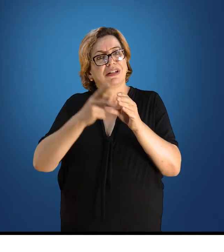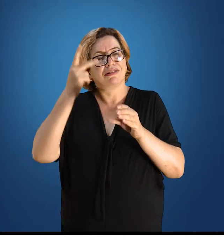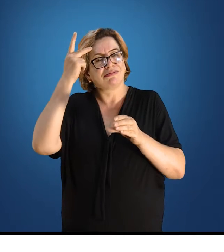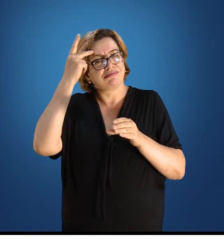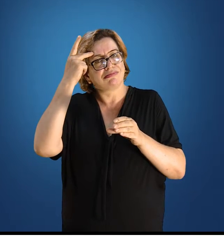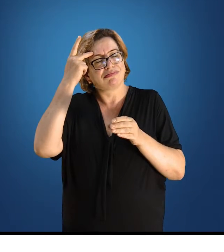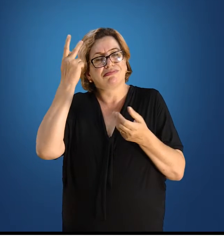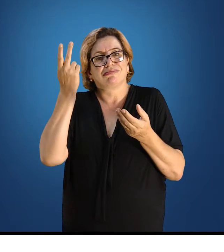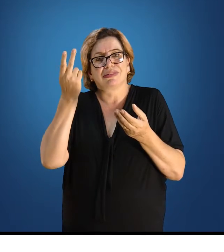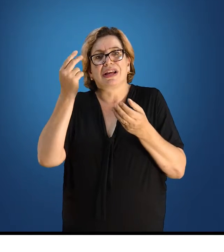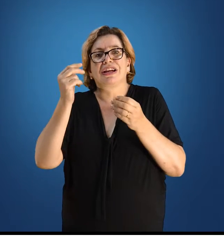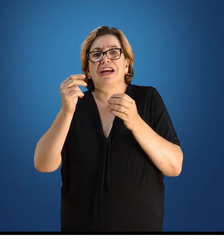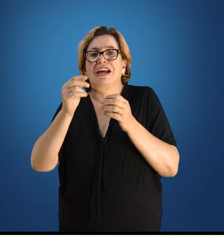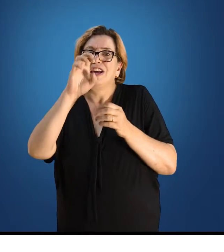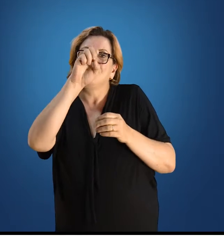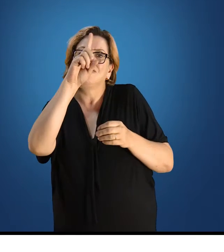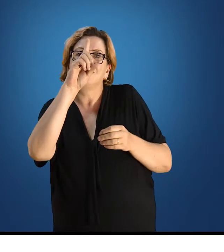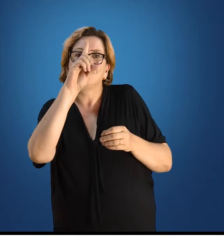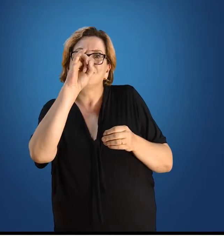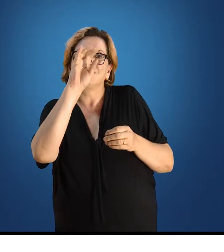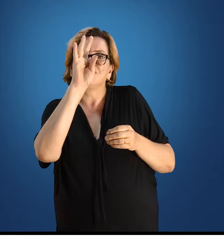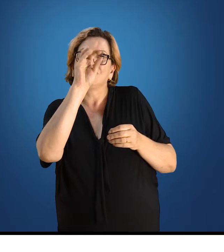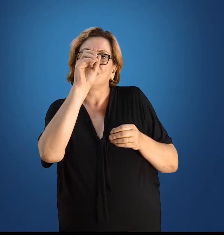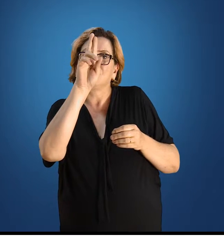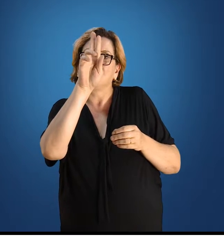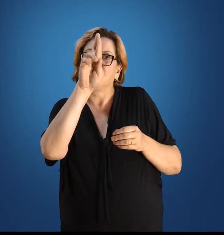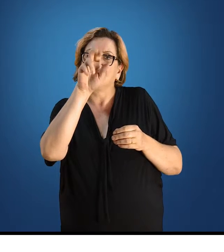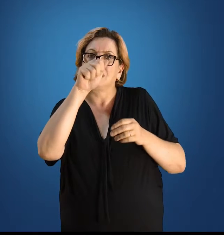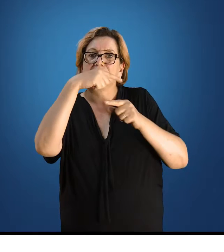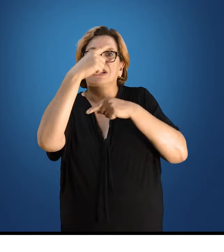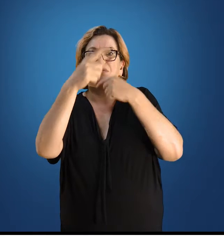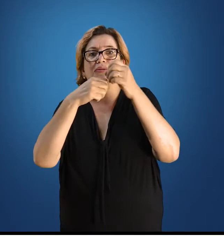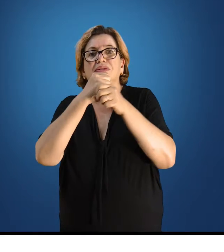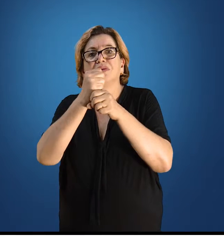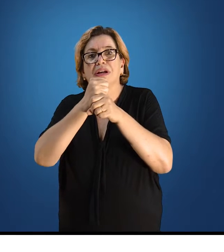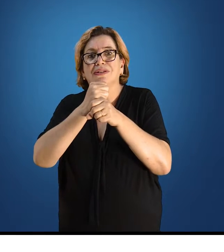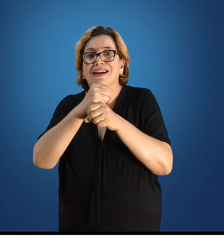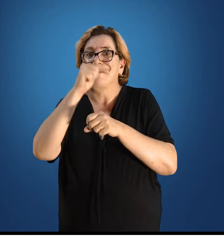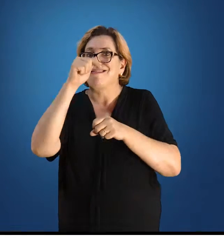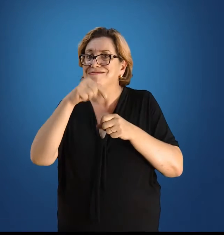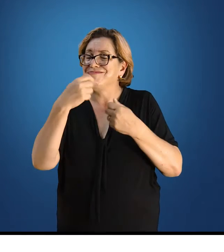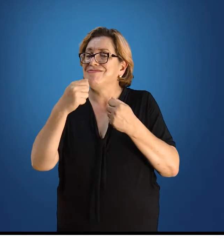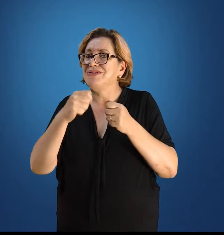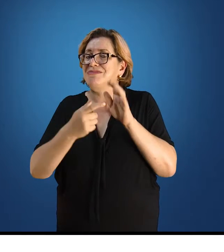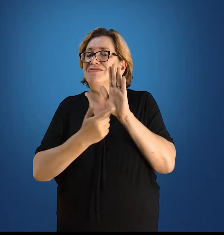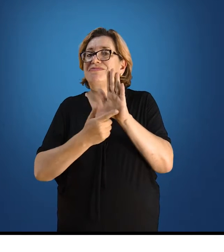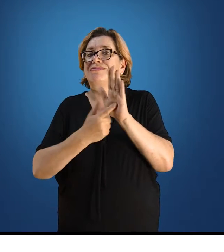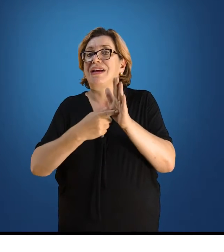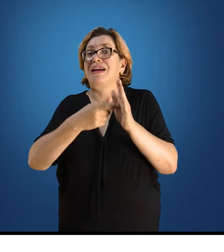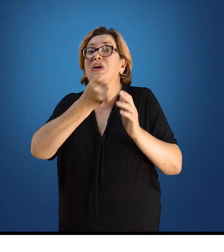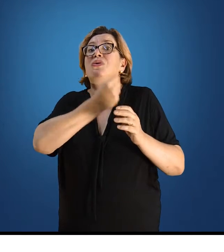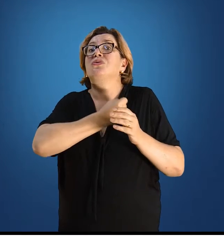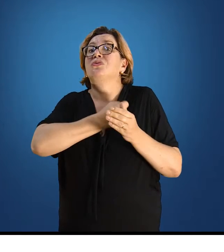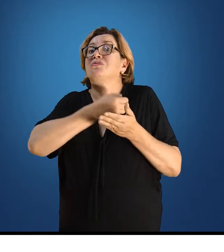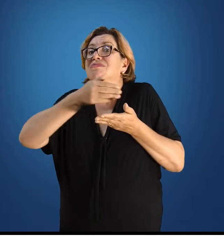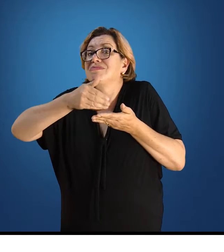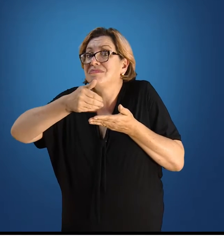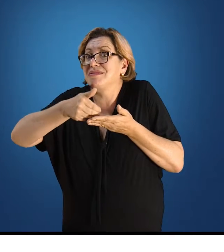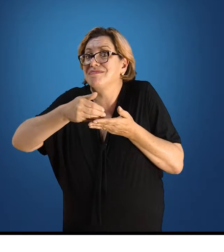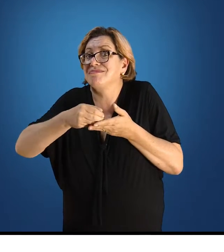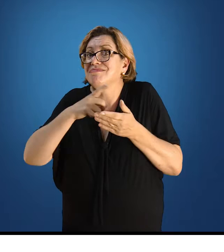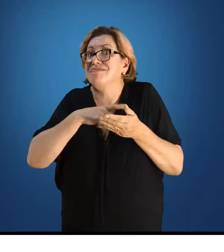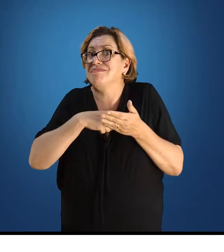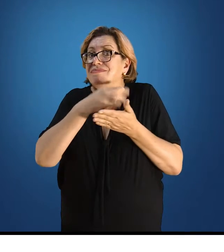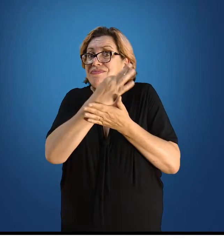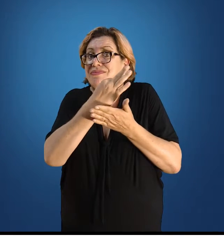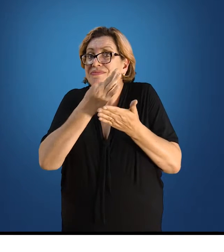Letras da editora, o ano de 1996, e agora você tem que citar a página em que se encontra aquele texto que você está citando, a